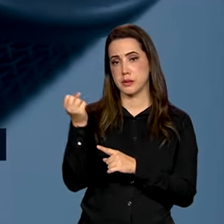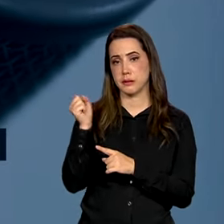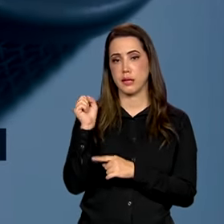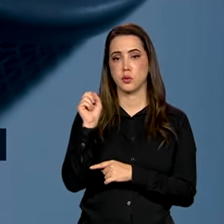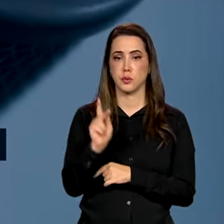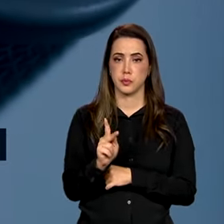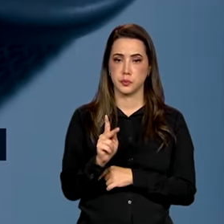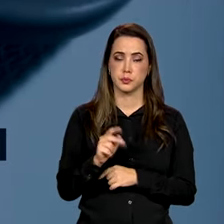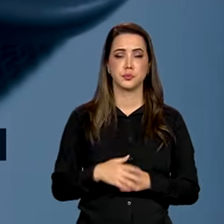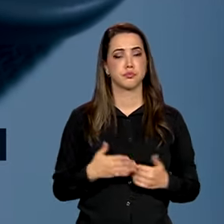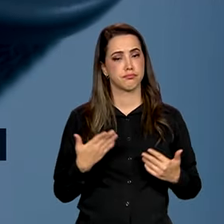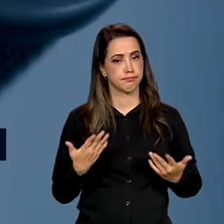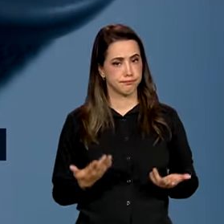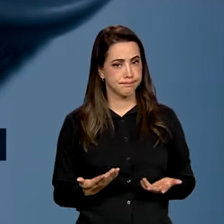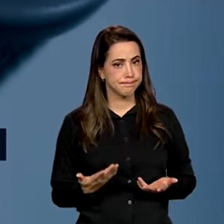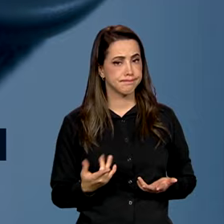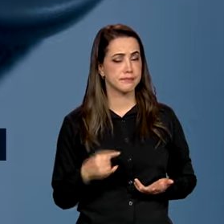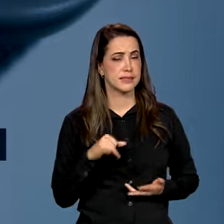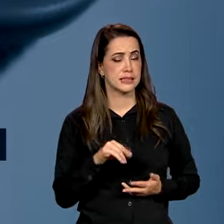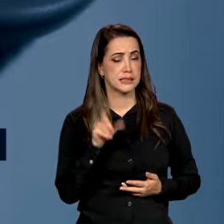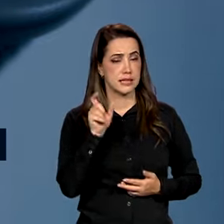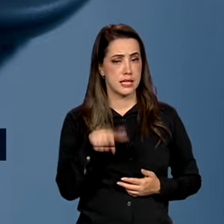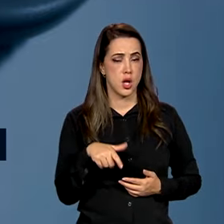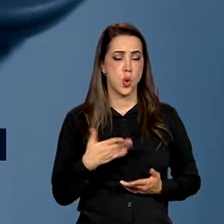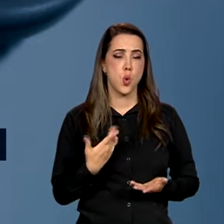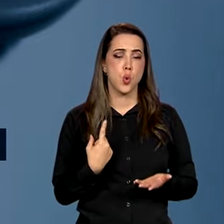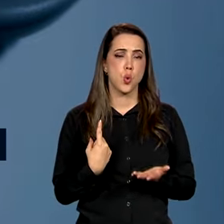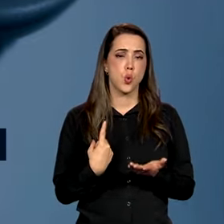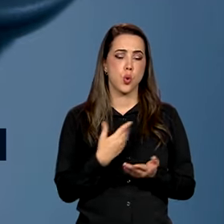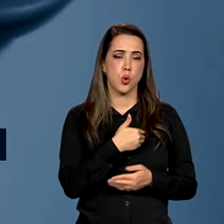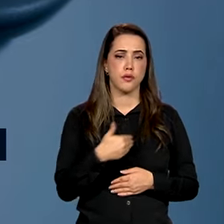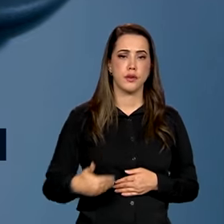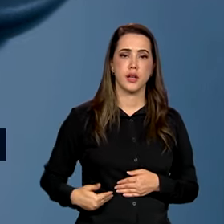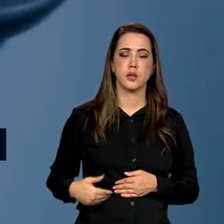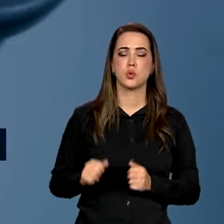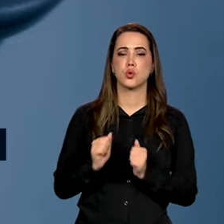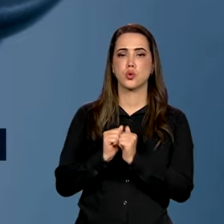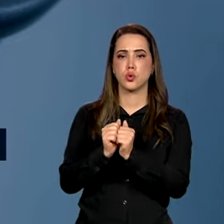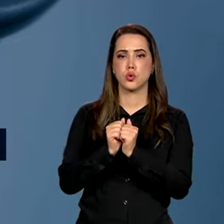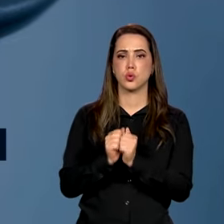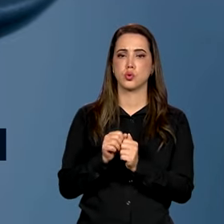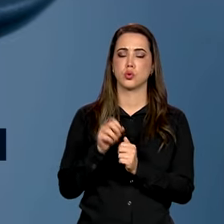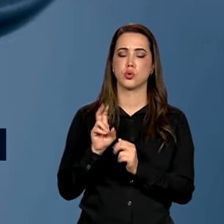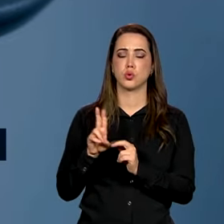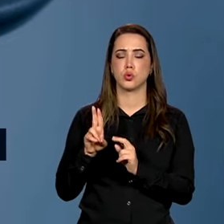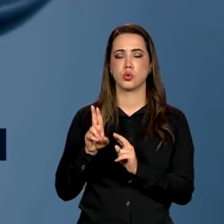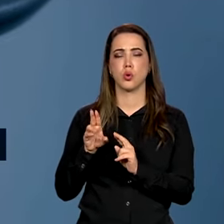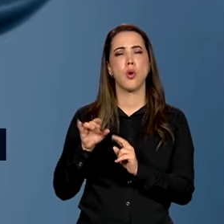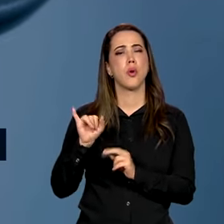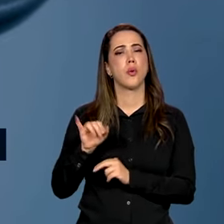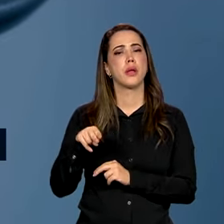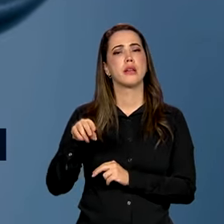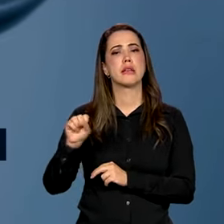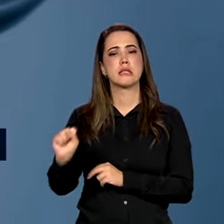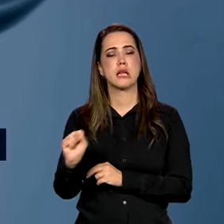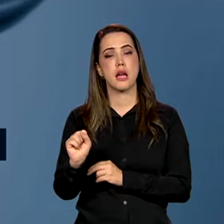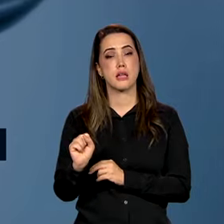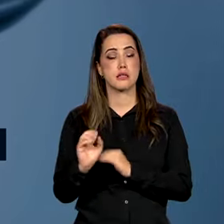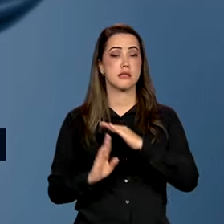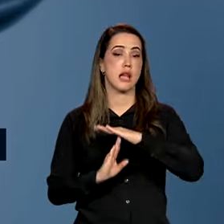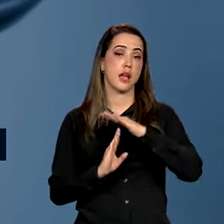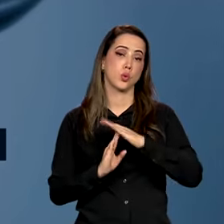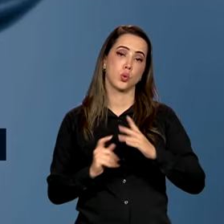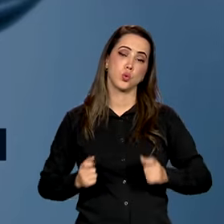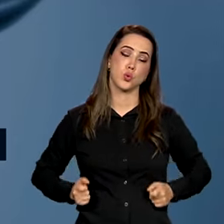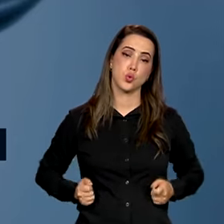setor financeiro o governo chegou uma proposta e o conselho da Previdência Social fixou o teto de juros para o crédito com